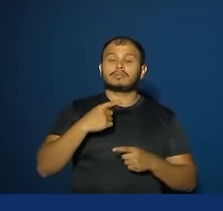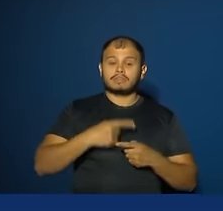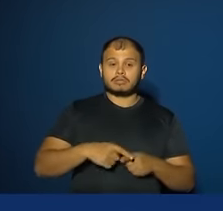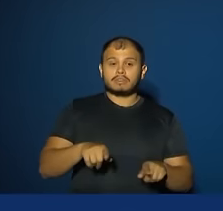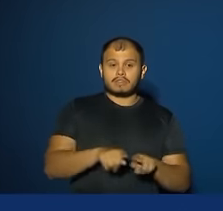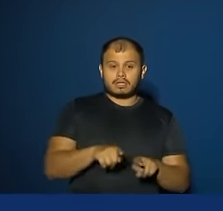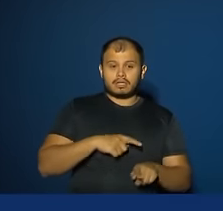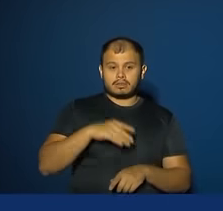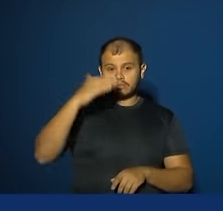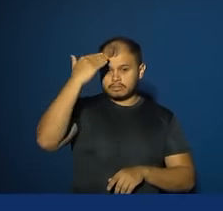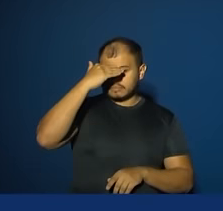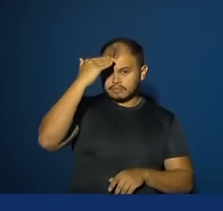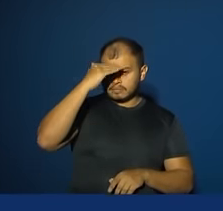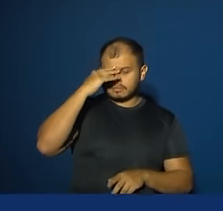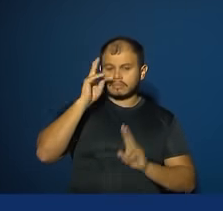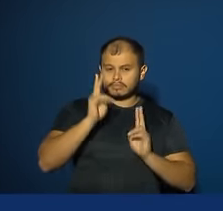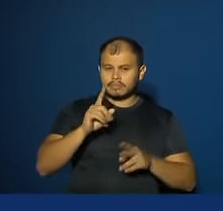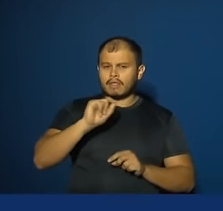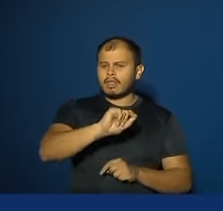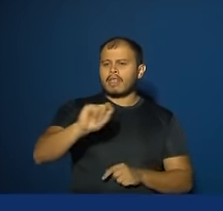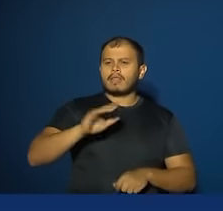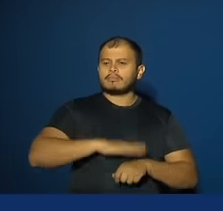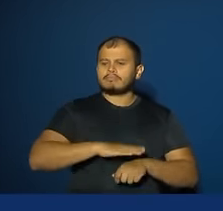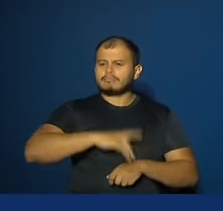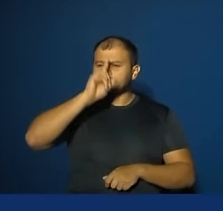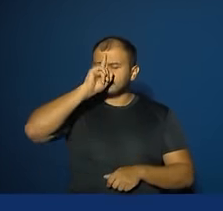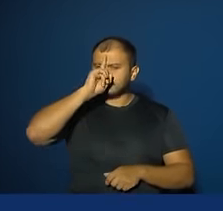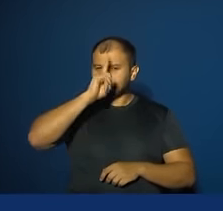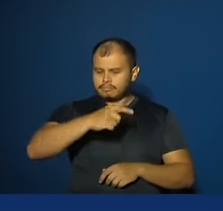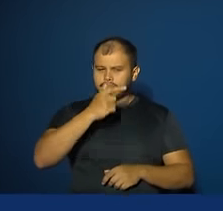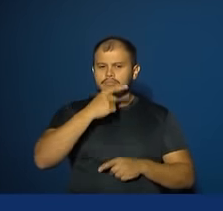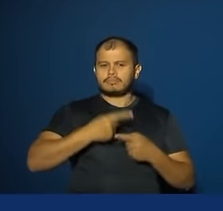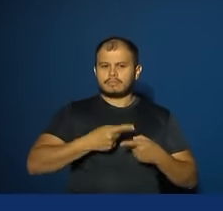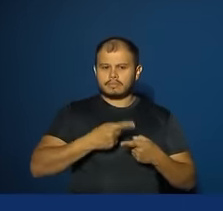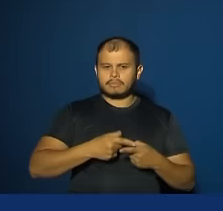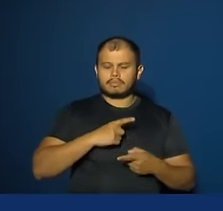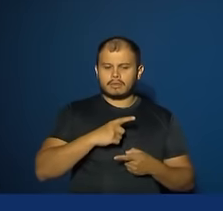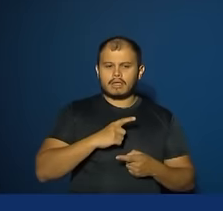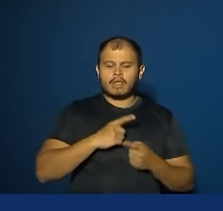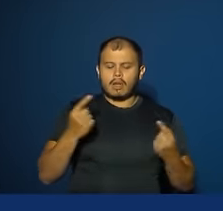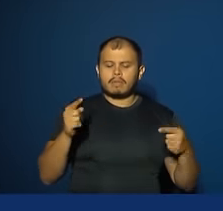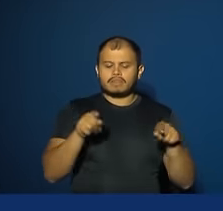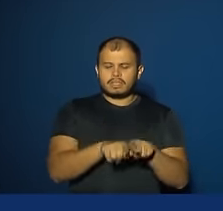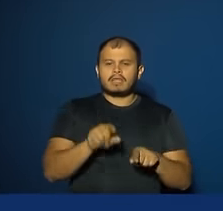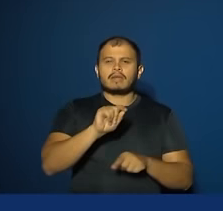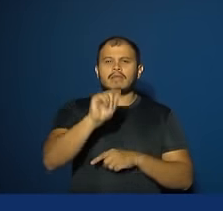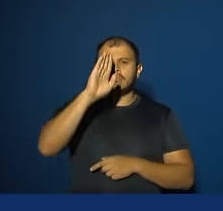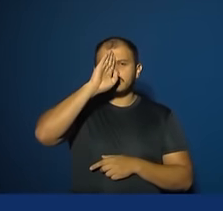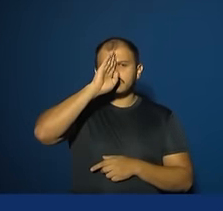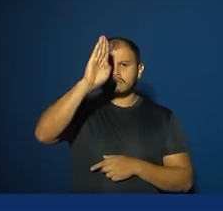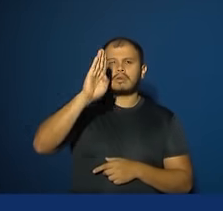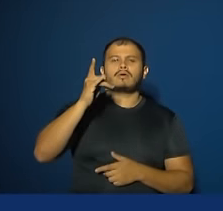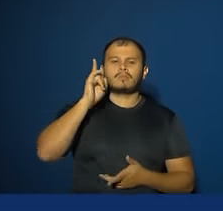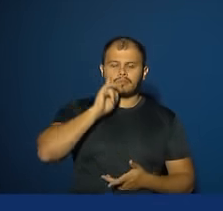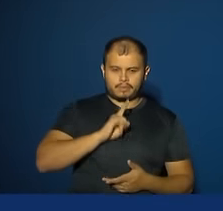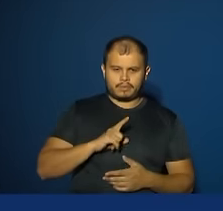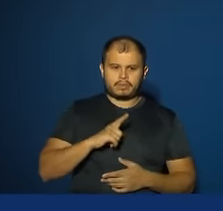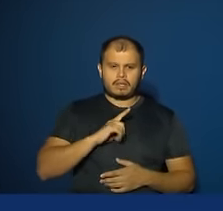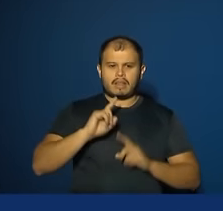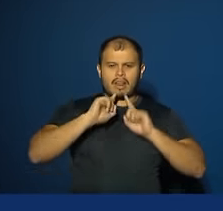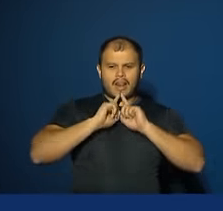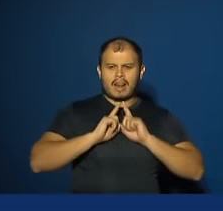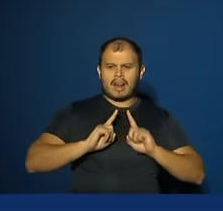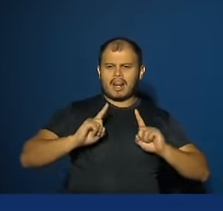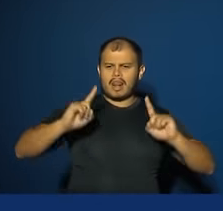o próprio mandatário na Arábia Saudita pelo seu principal aliado até aqui que é os Estados Unidos ele se queixa Vocês